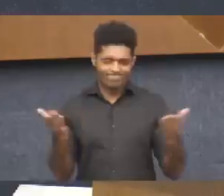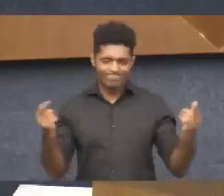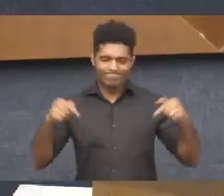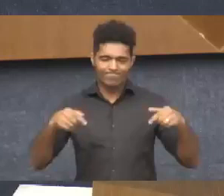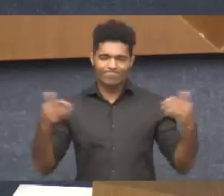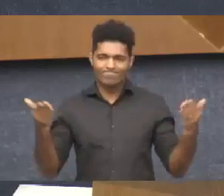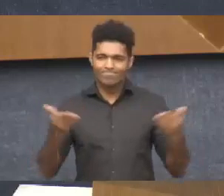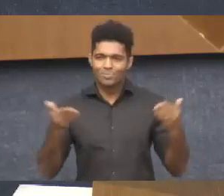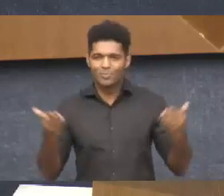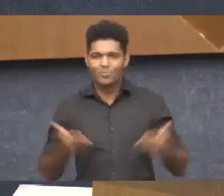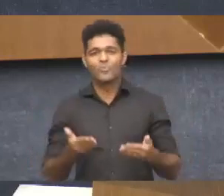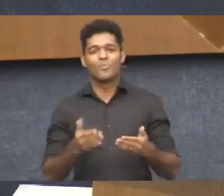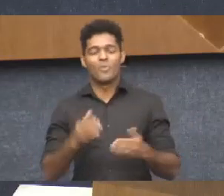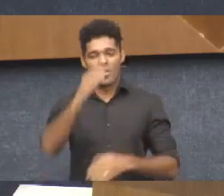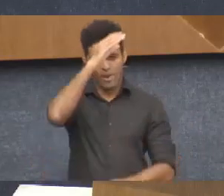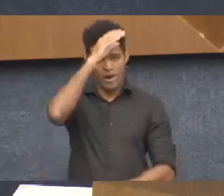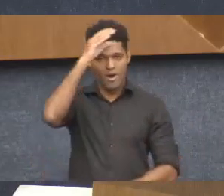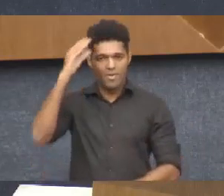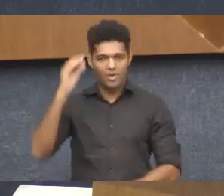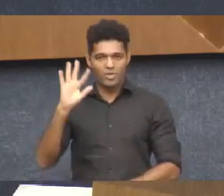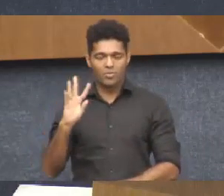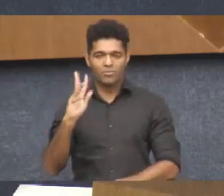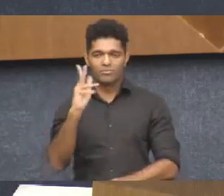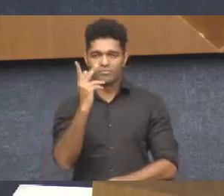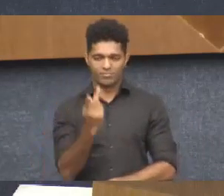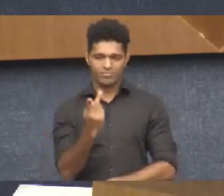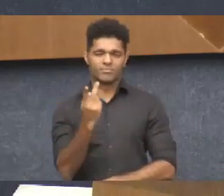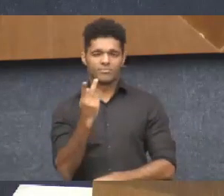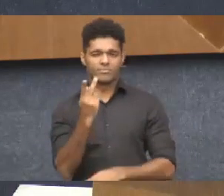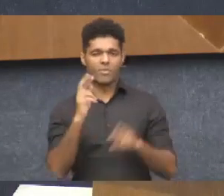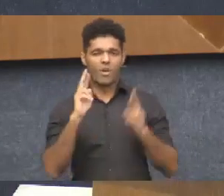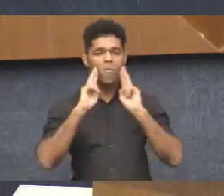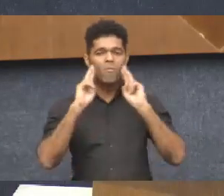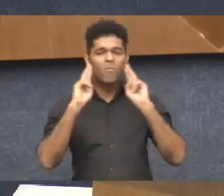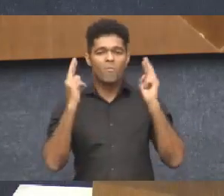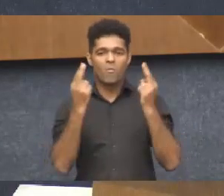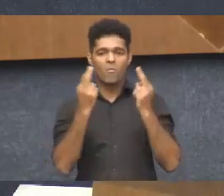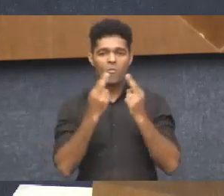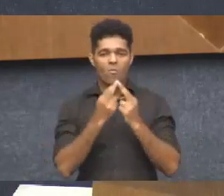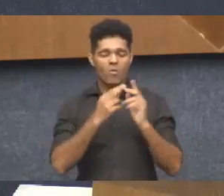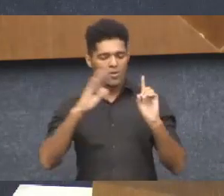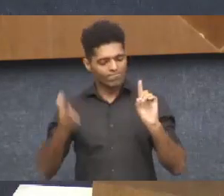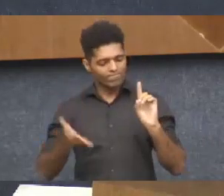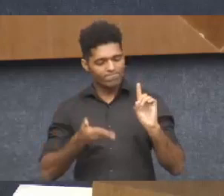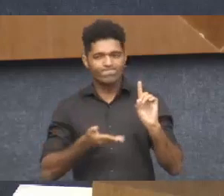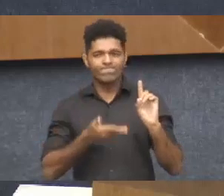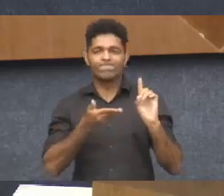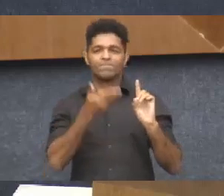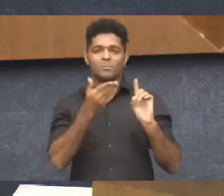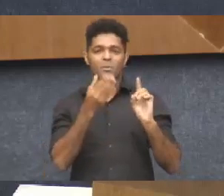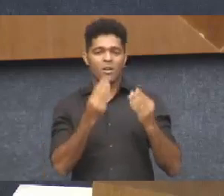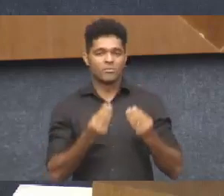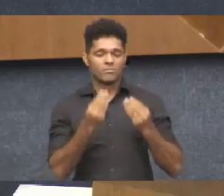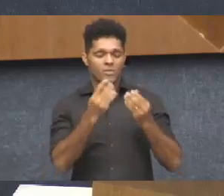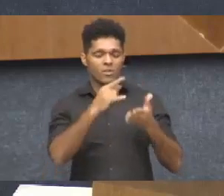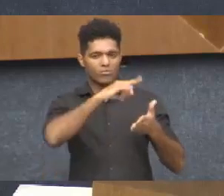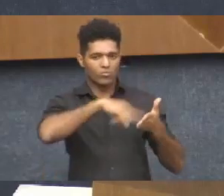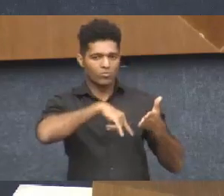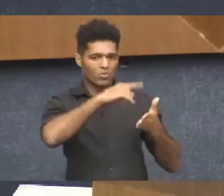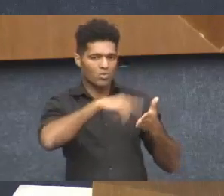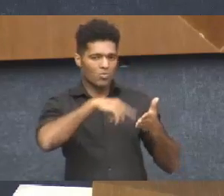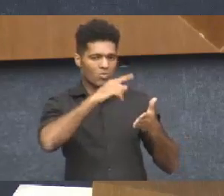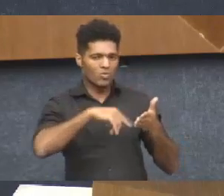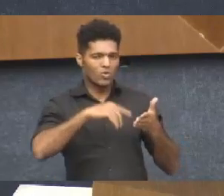Vereadores, a Câmara Municipal de Belo Horizonte reúne-se em caráter solene para a entrega do título